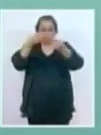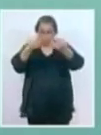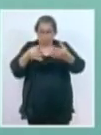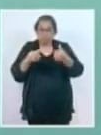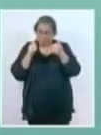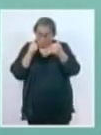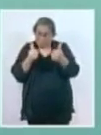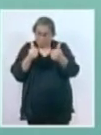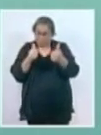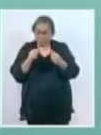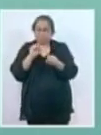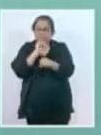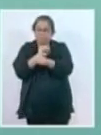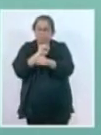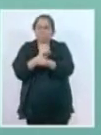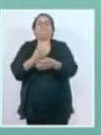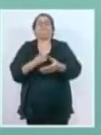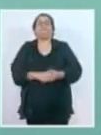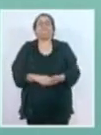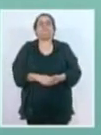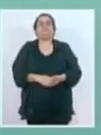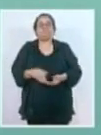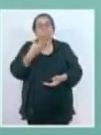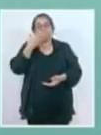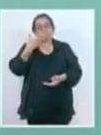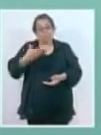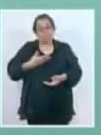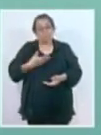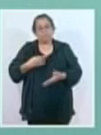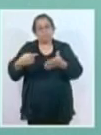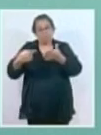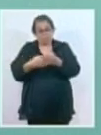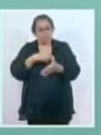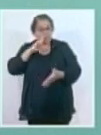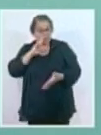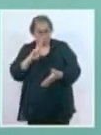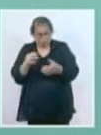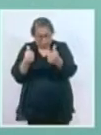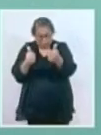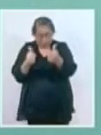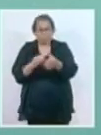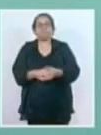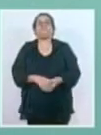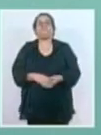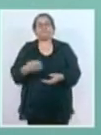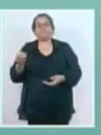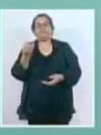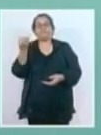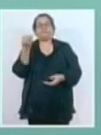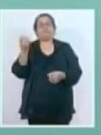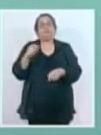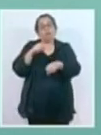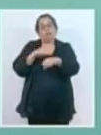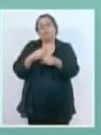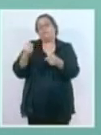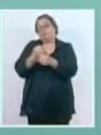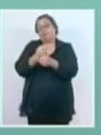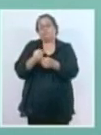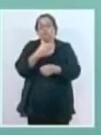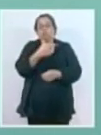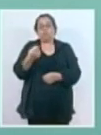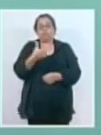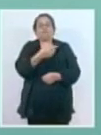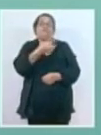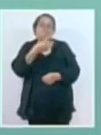e eu vou até guardar, então, para a hora que você trouxer esse assunto. Mas o importante é que, nesse mesmo ano, eu direcionei,